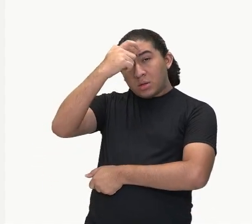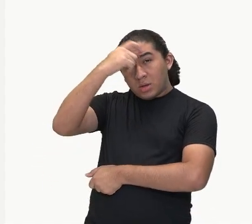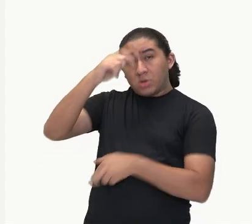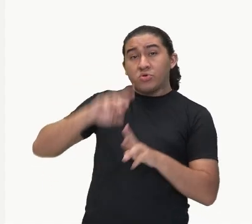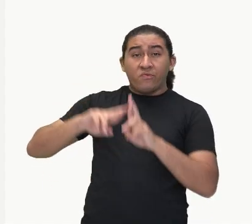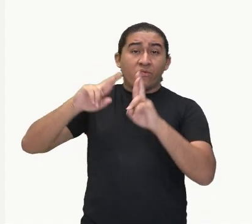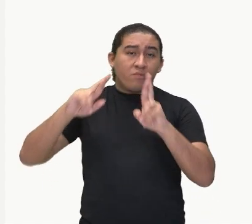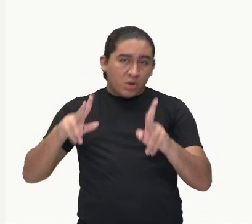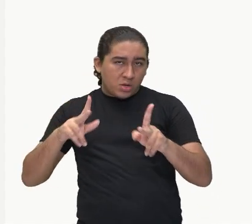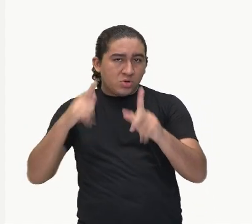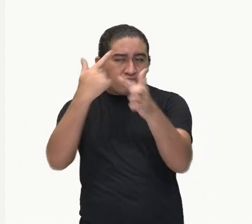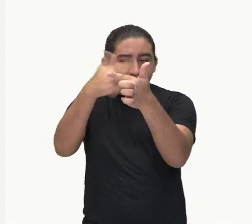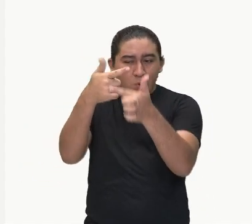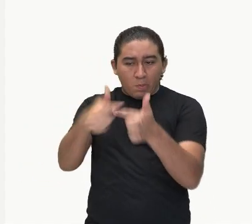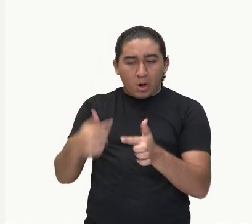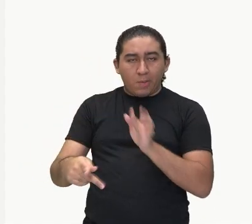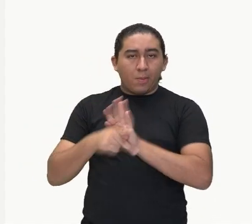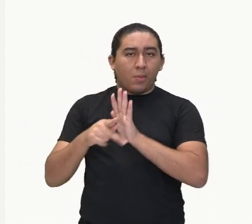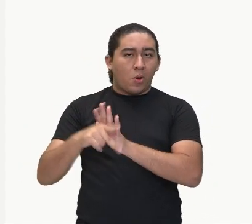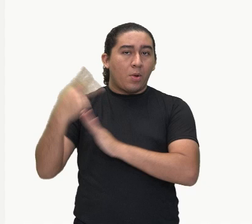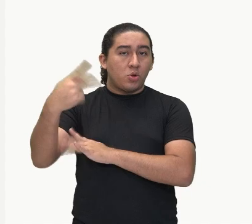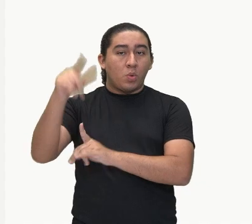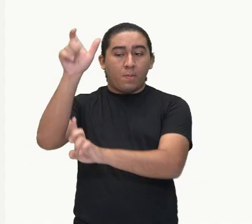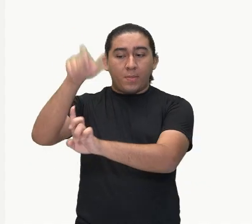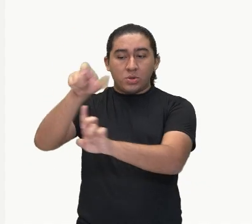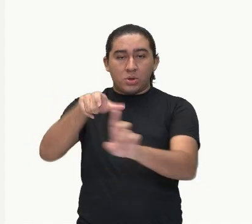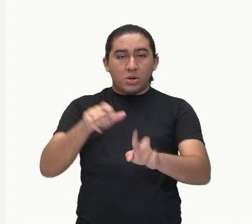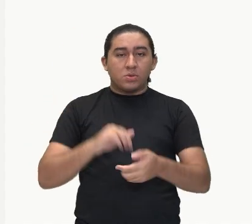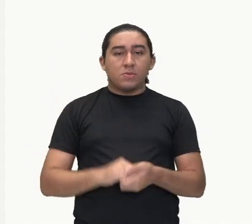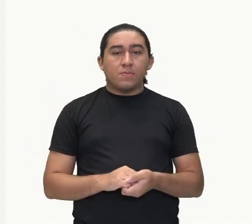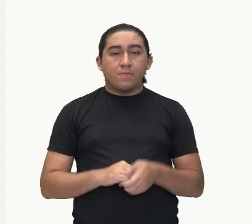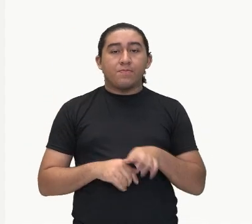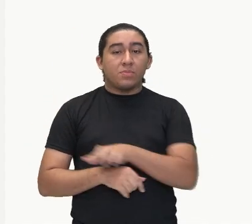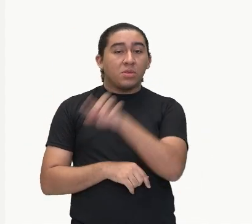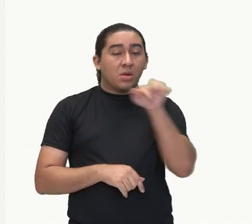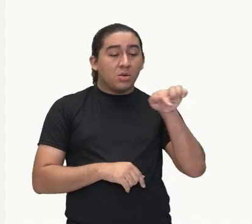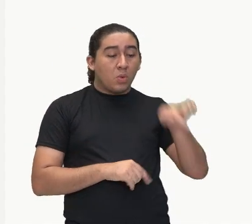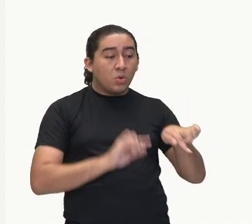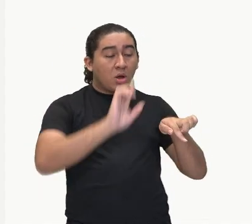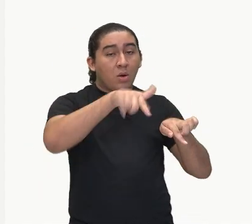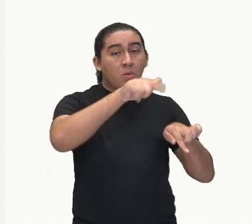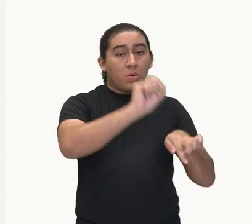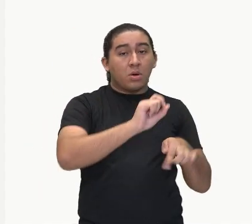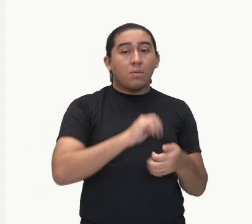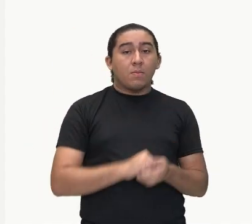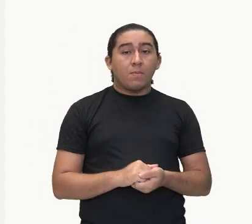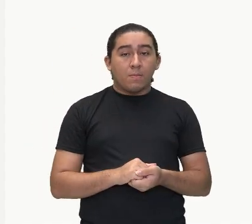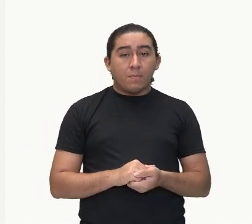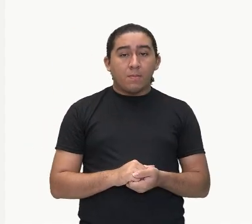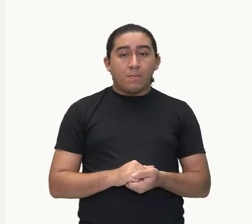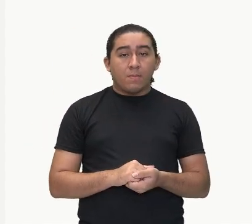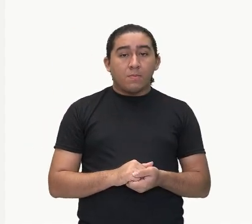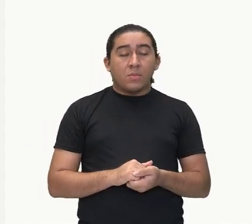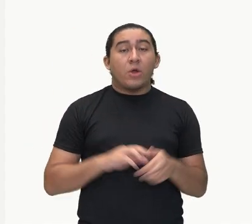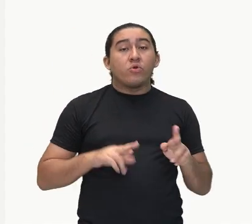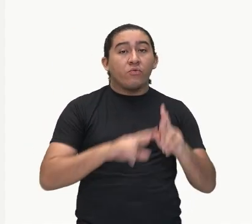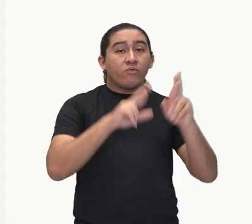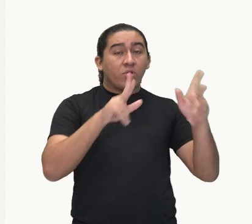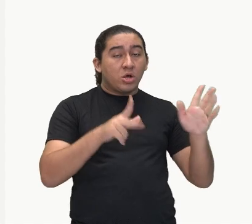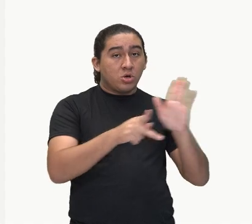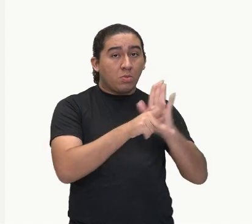desvios morais das personagens. Já no naturalismo, representava os desvios sociais